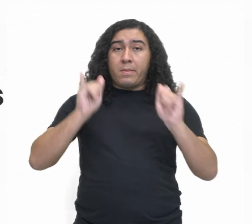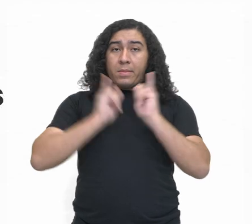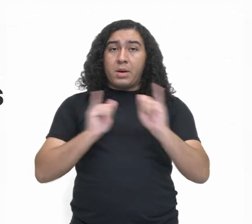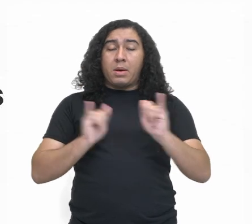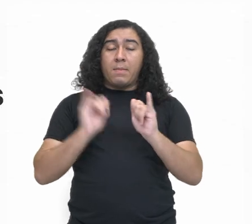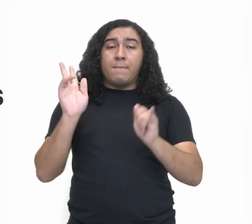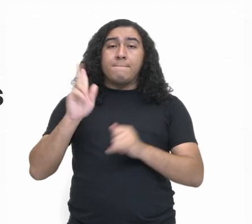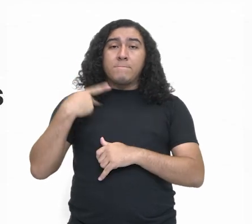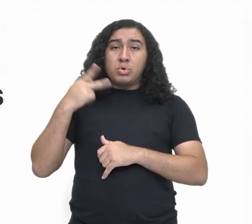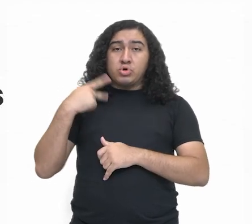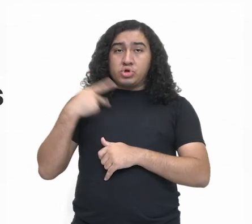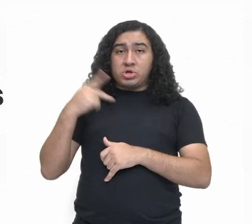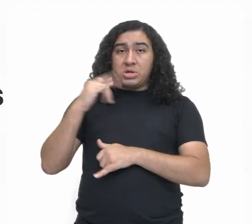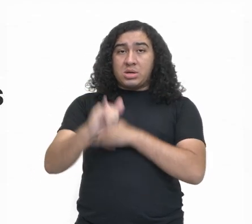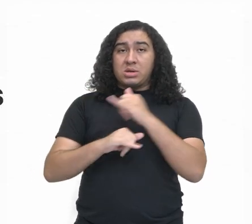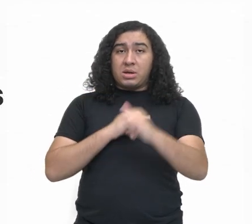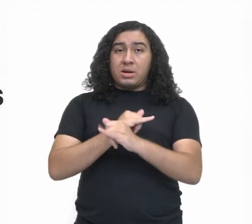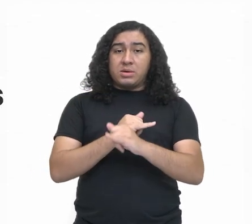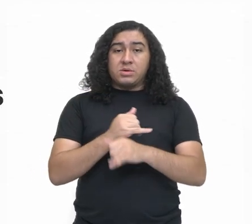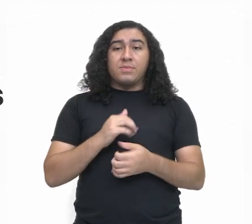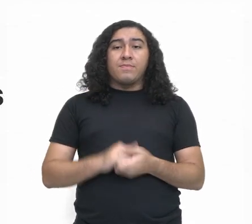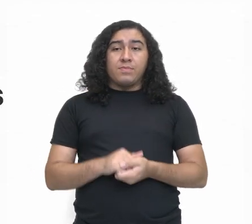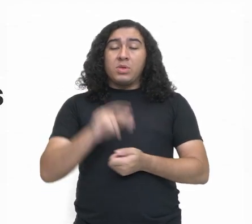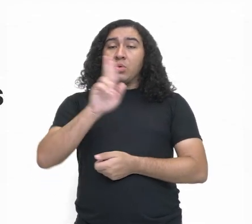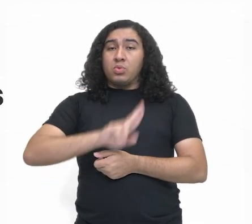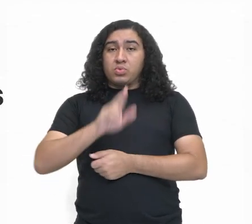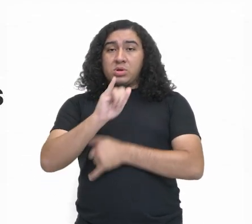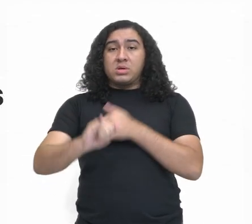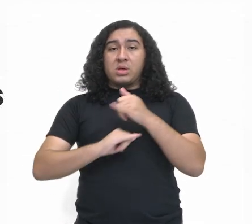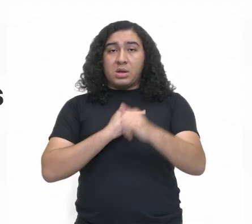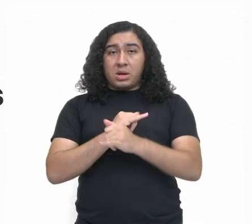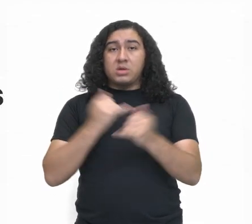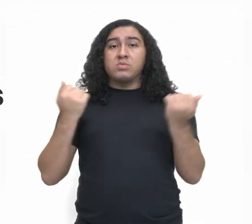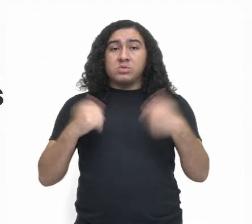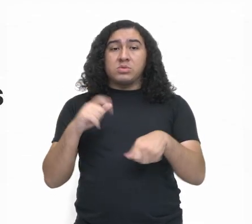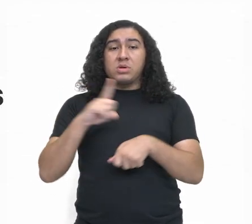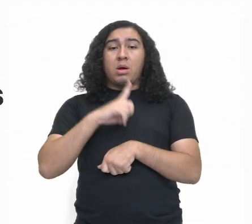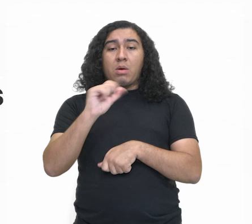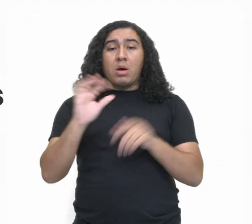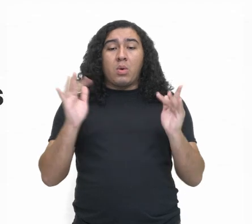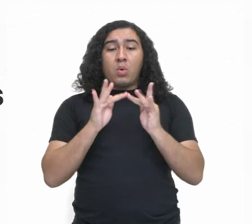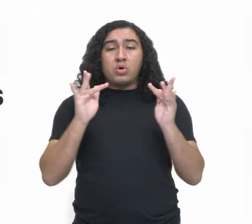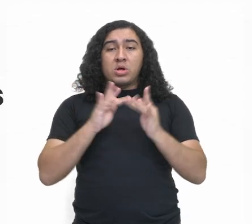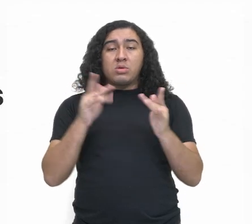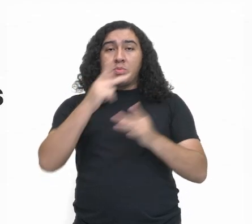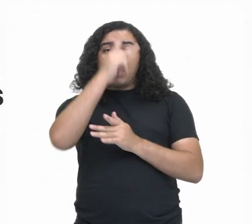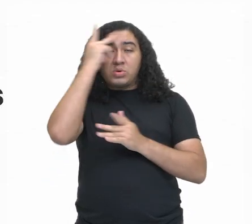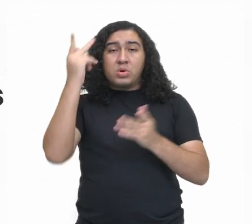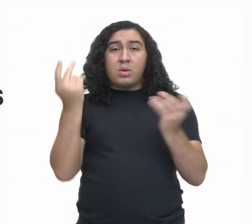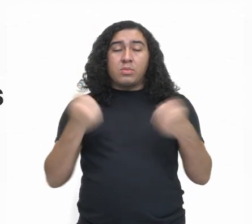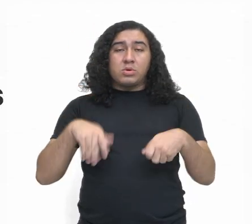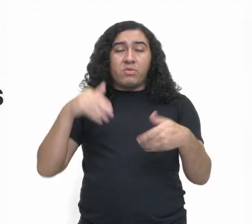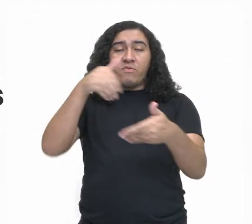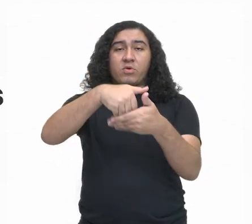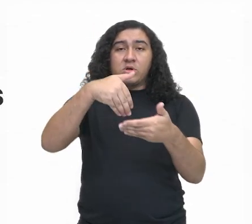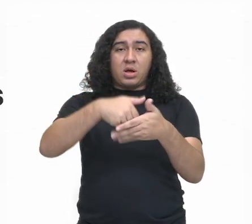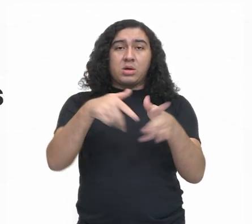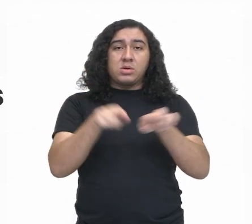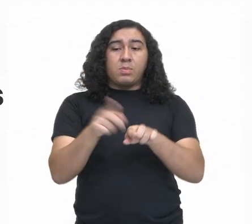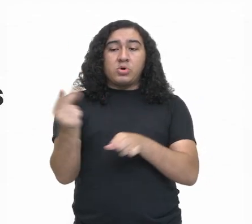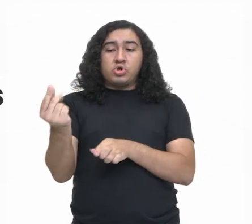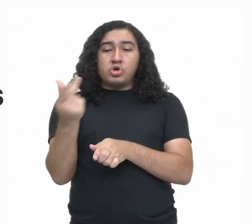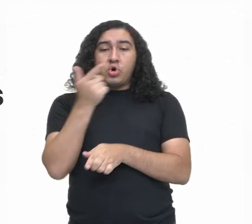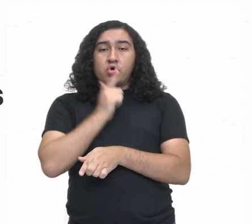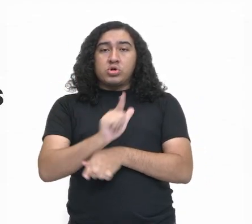online, né? Que utilizam a internet para alcançar eleitores, arrecadar